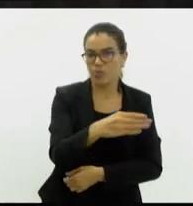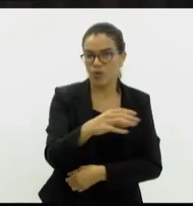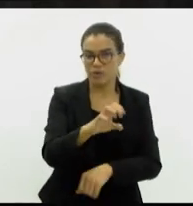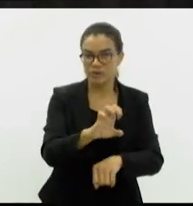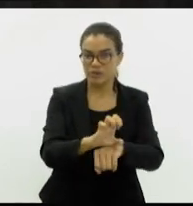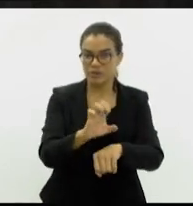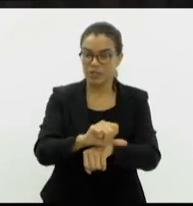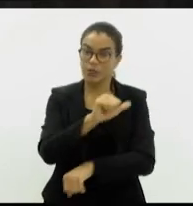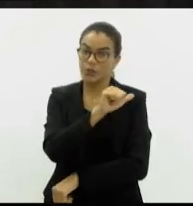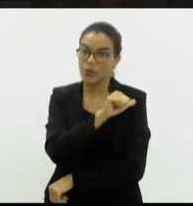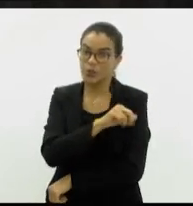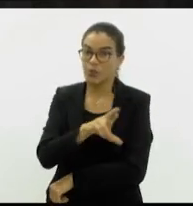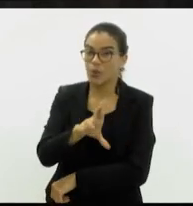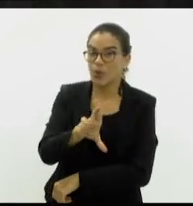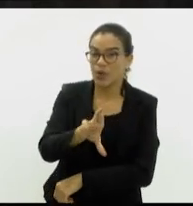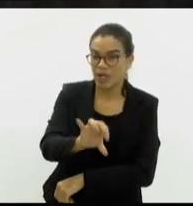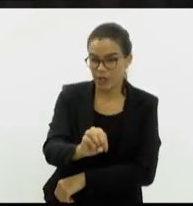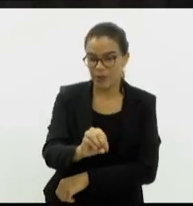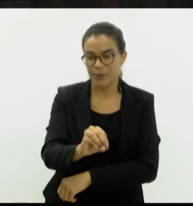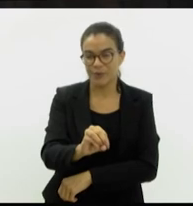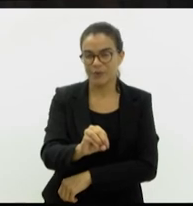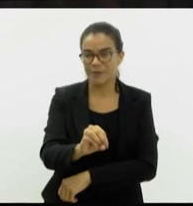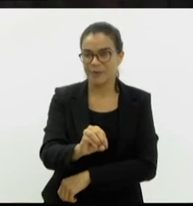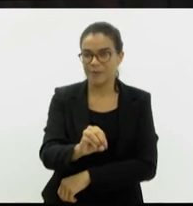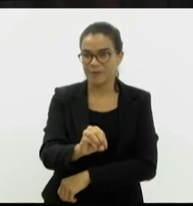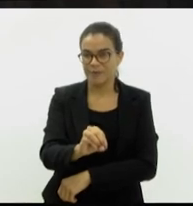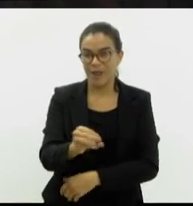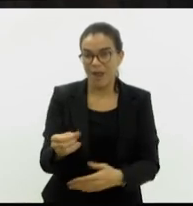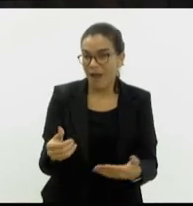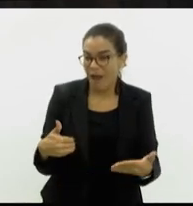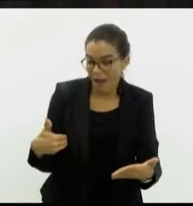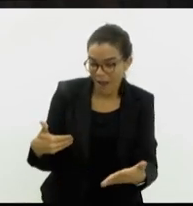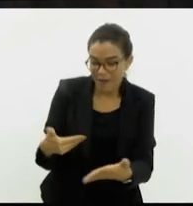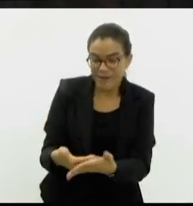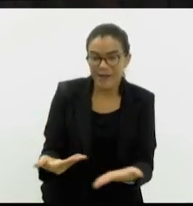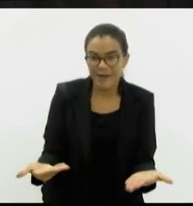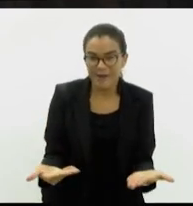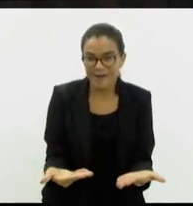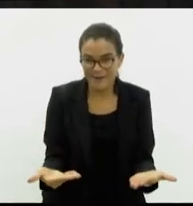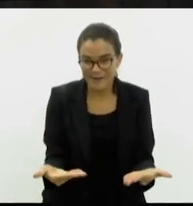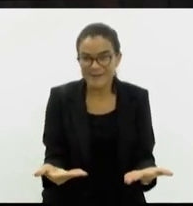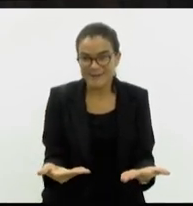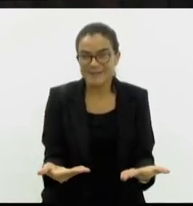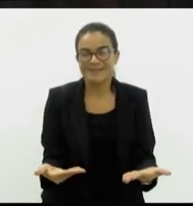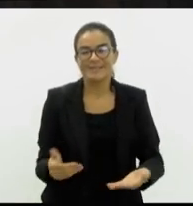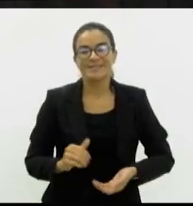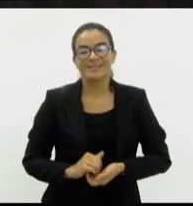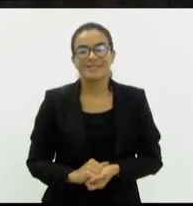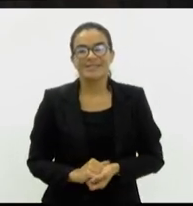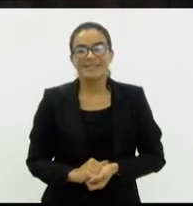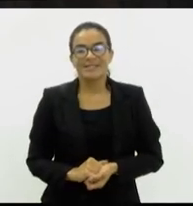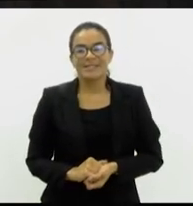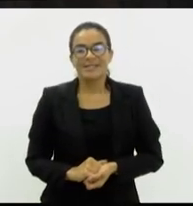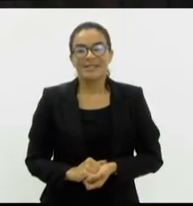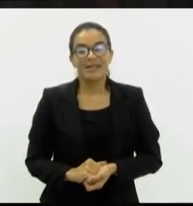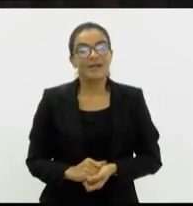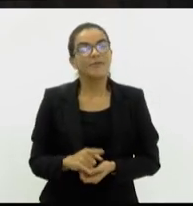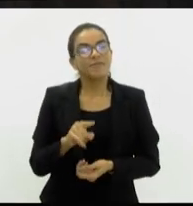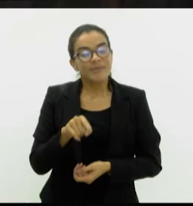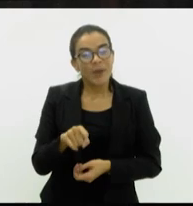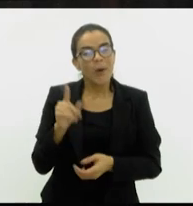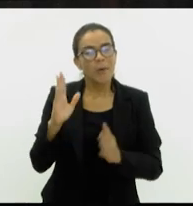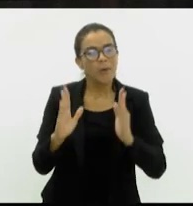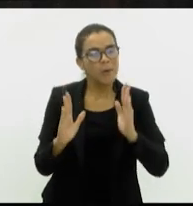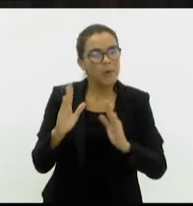Rio de Janeiro estado que estão até hoje criado aquela